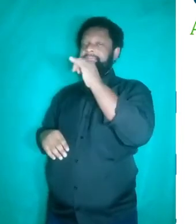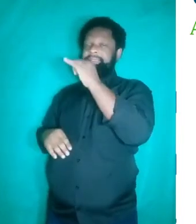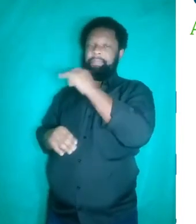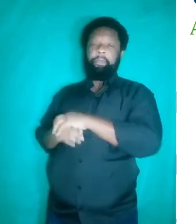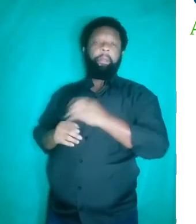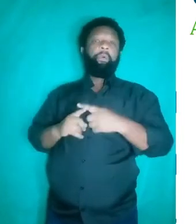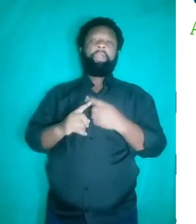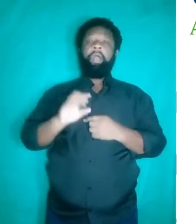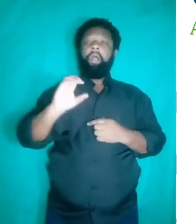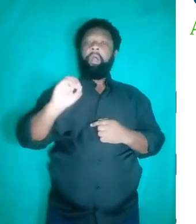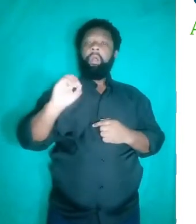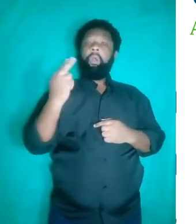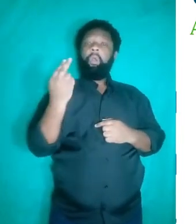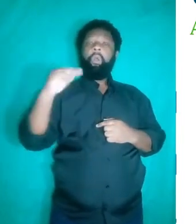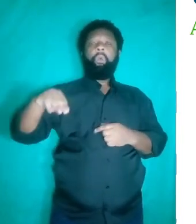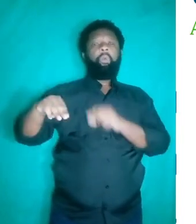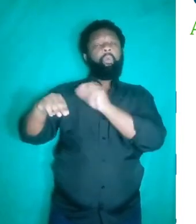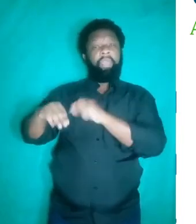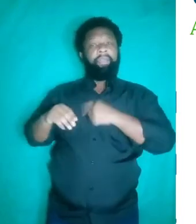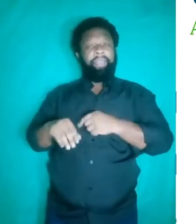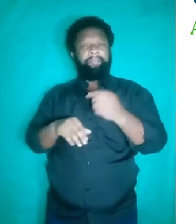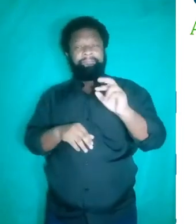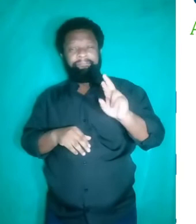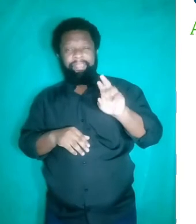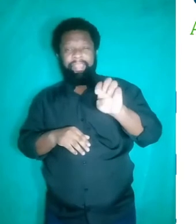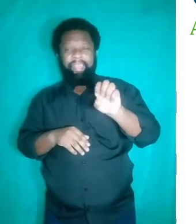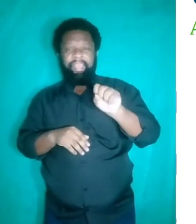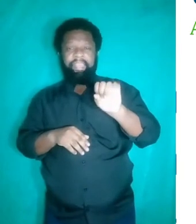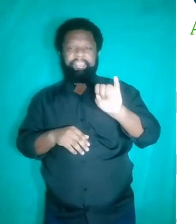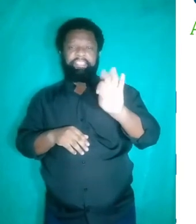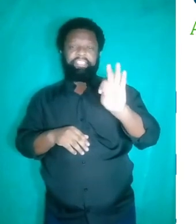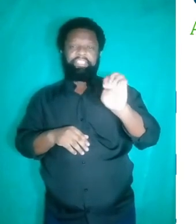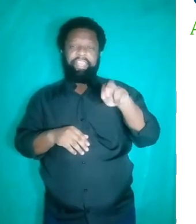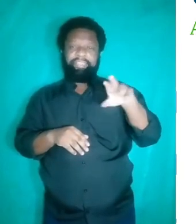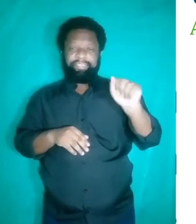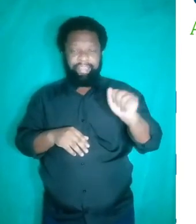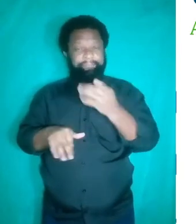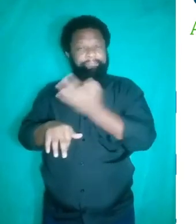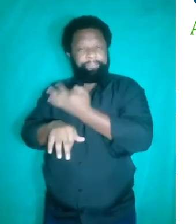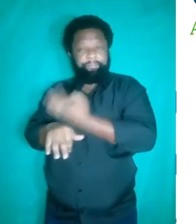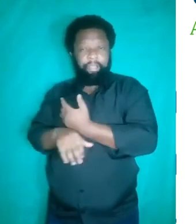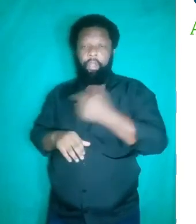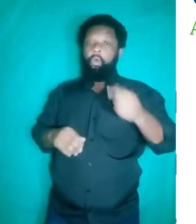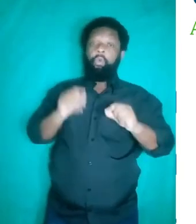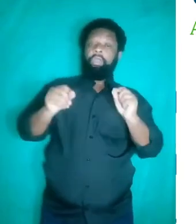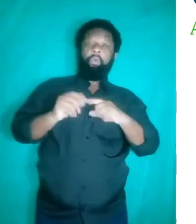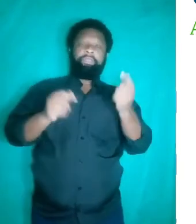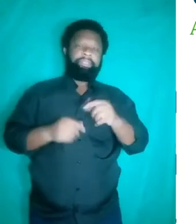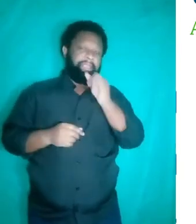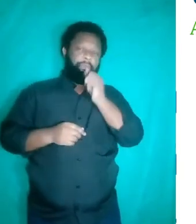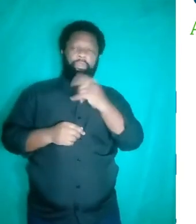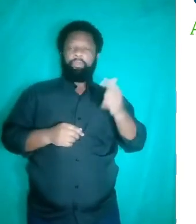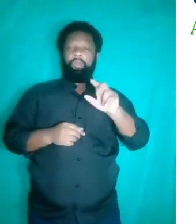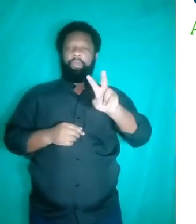do que eu falei. O que a gente tem no Ohm? O Ohm é a resistência, o resistor. O volt é exatamente a diferença de potencial. Então,